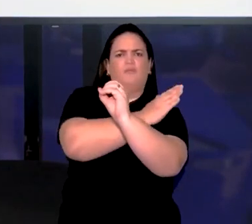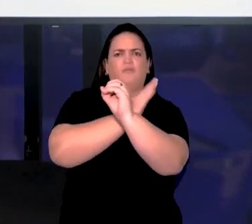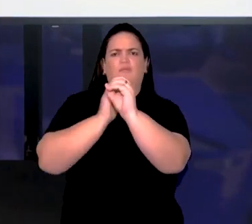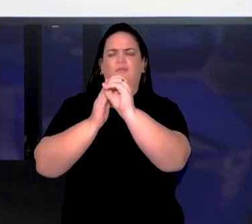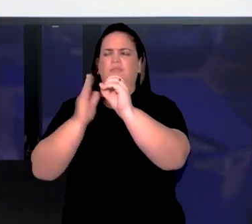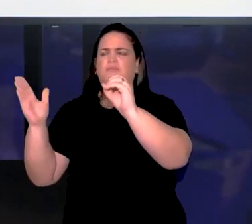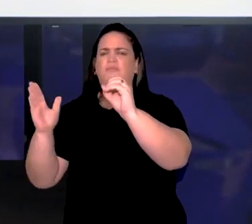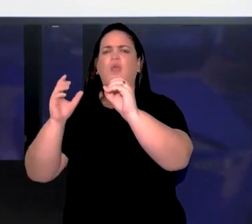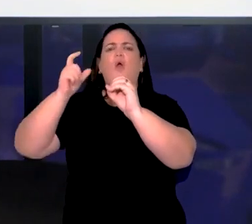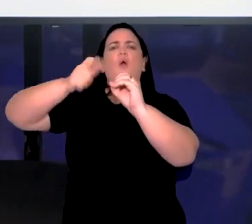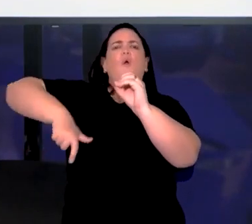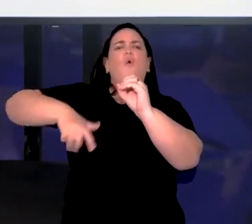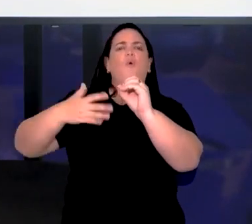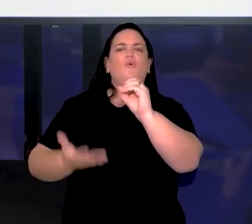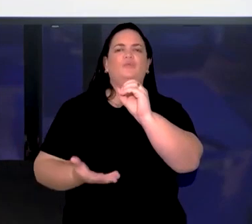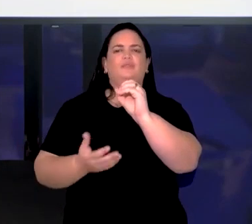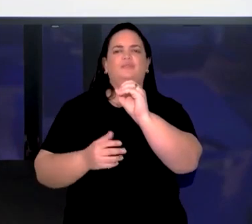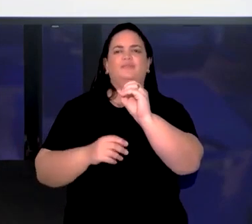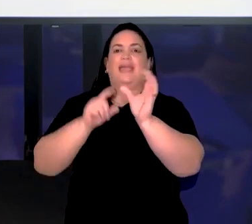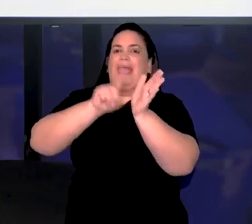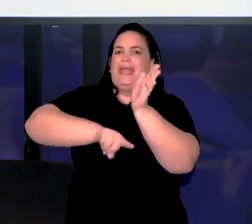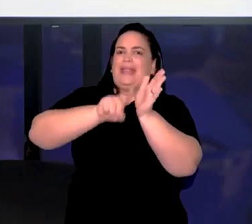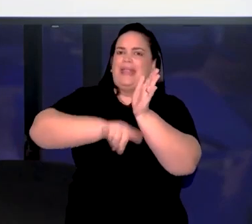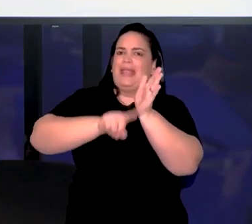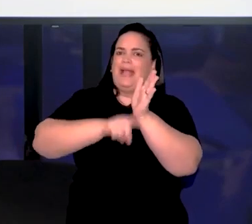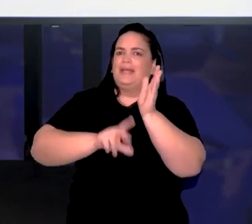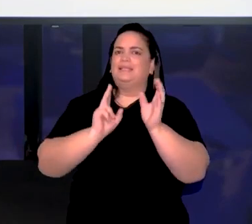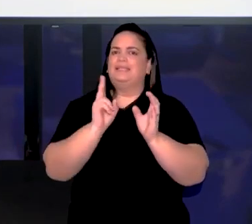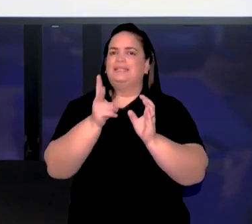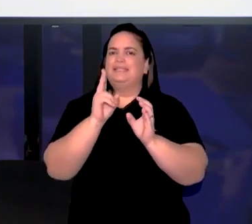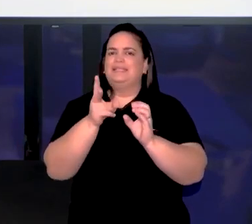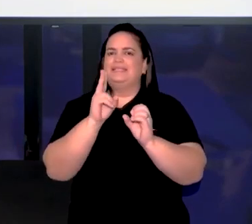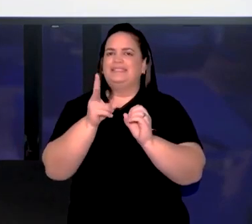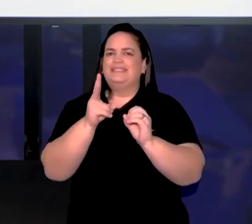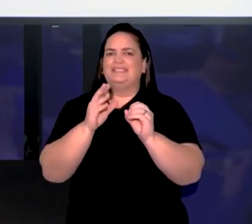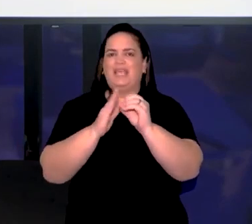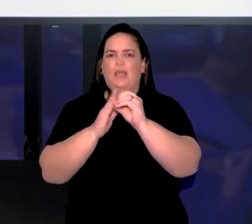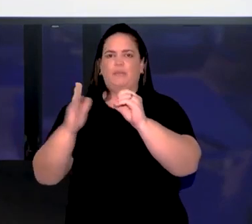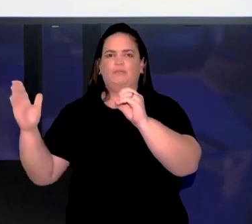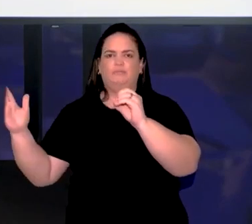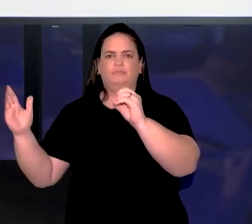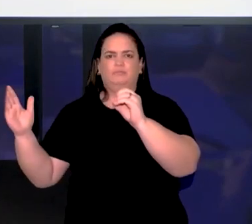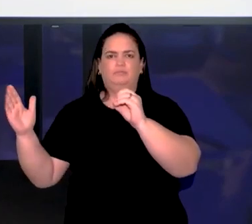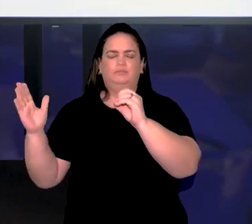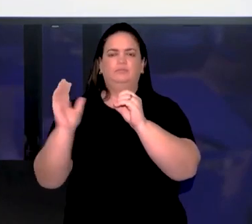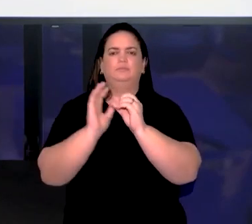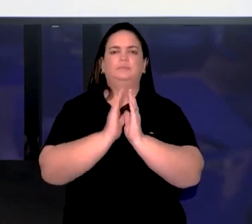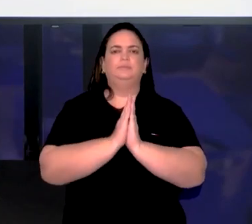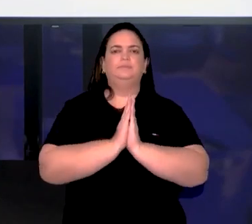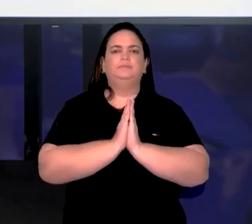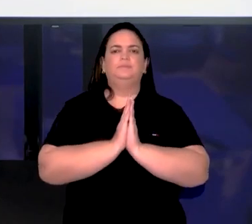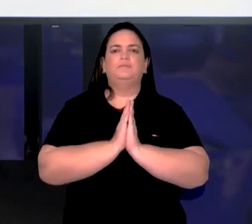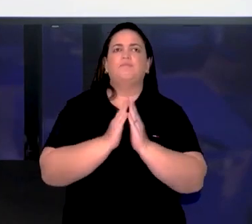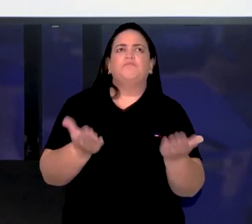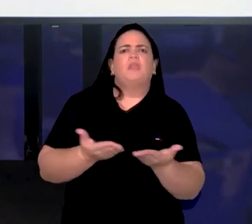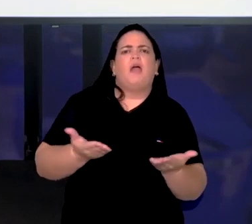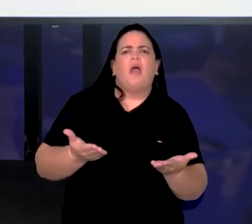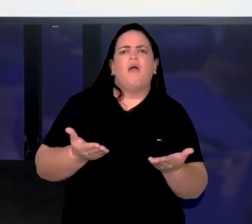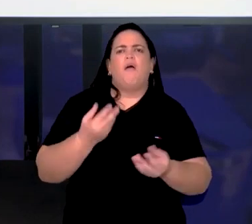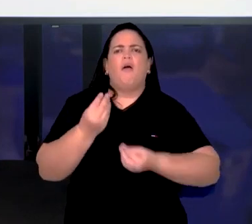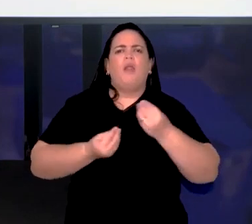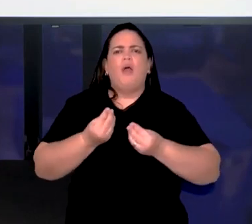numérica? Ora, se é negativo, ele vai estar à esquerda. E agora, como é que eu faço